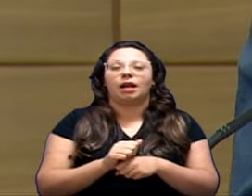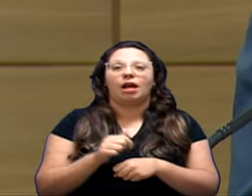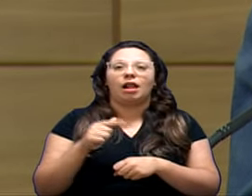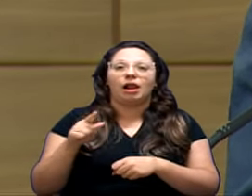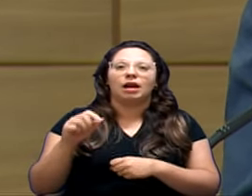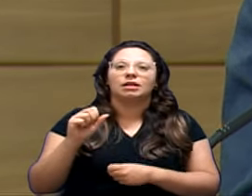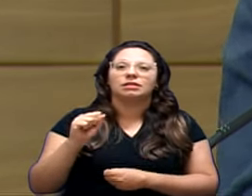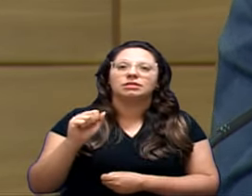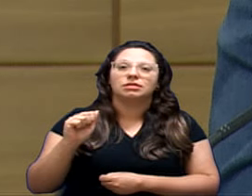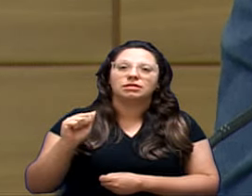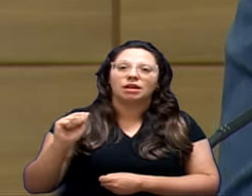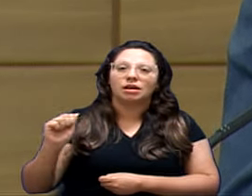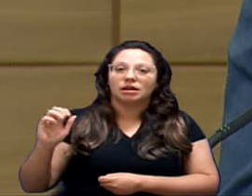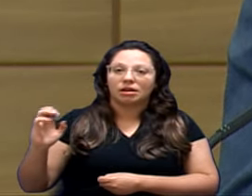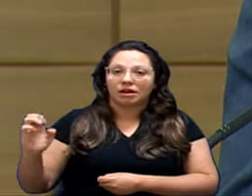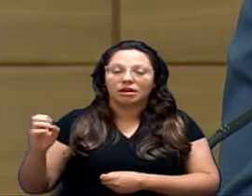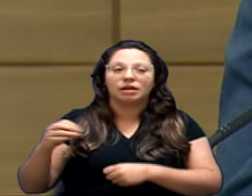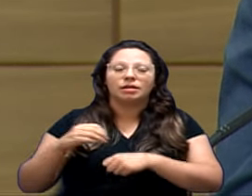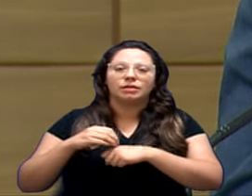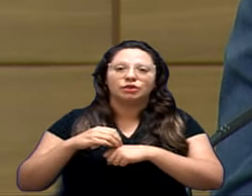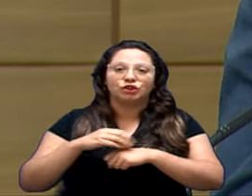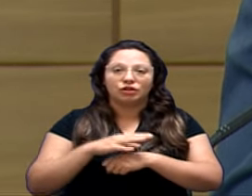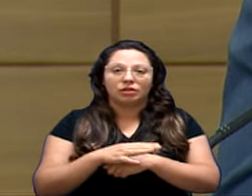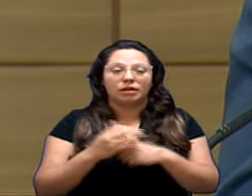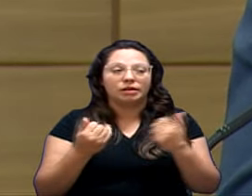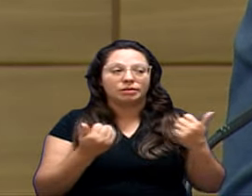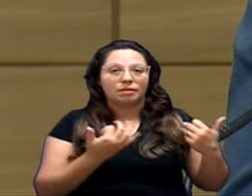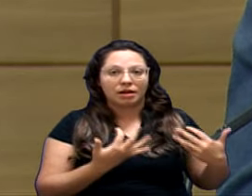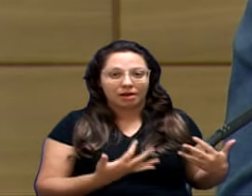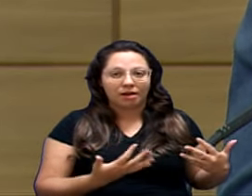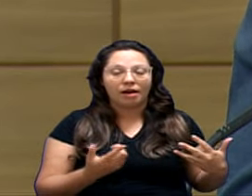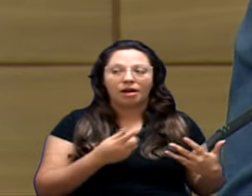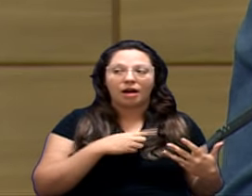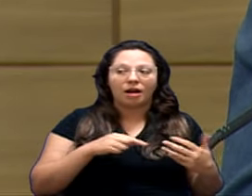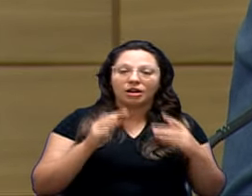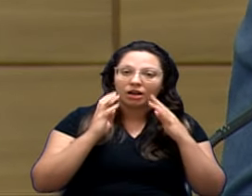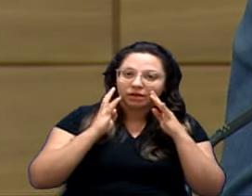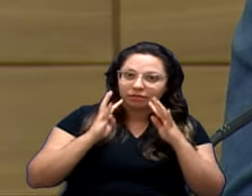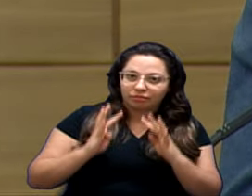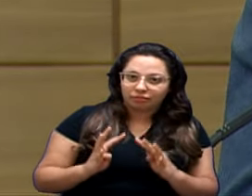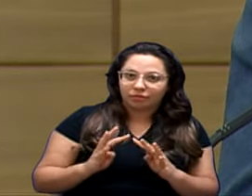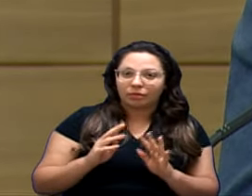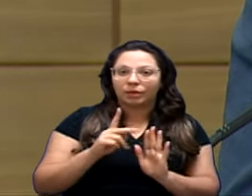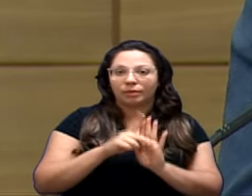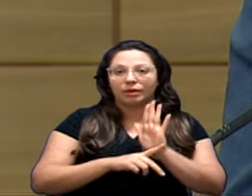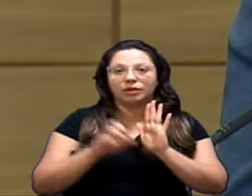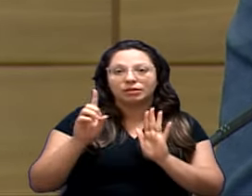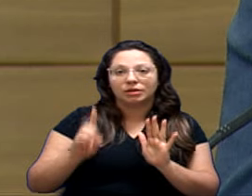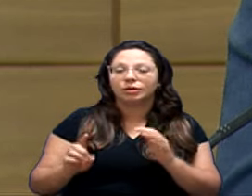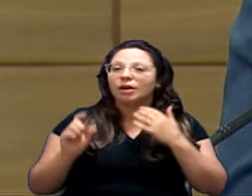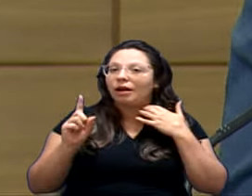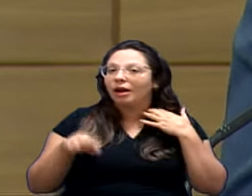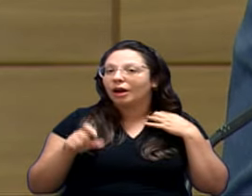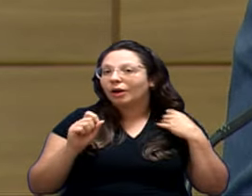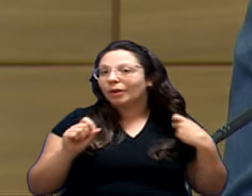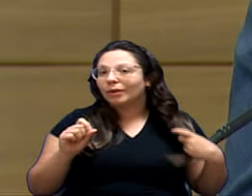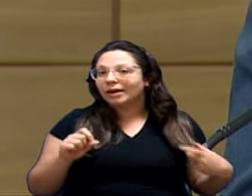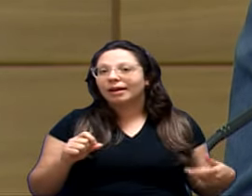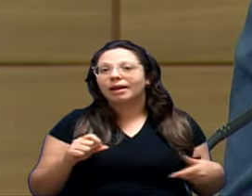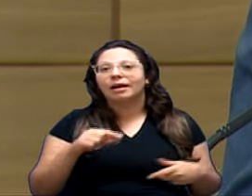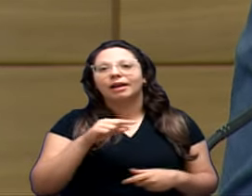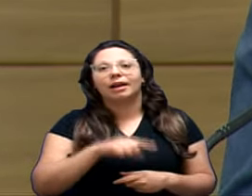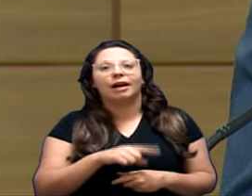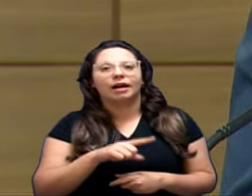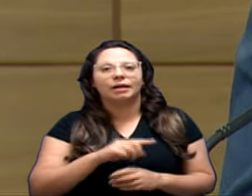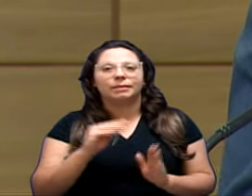do saio o que nós estamos condicionando no plano diretor é que qualquer eh